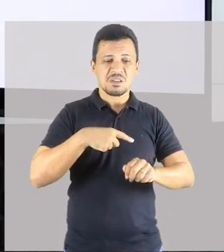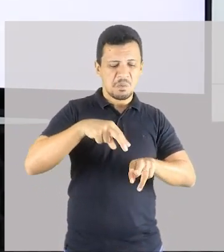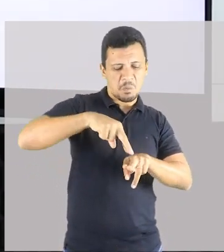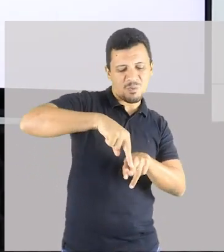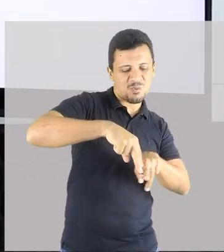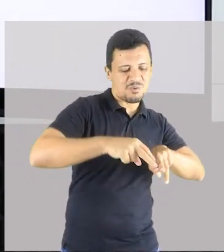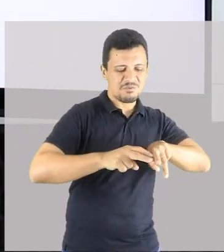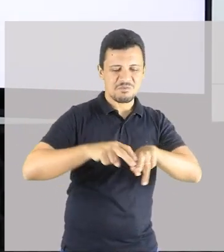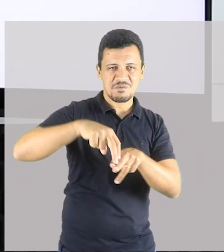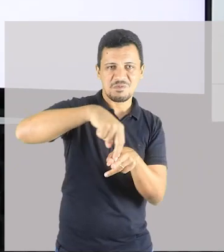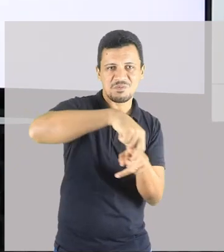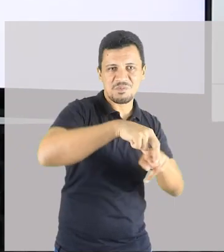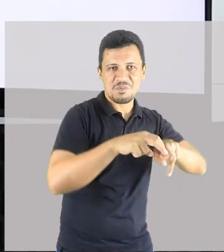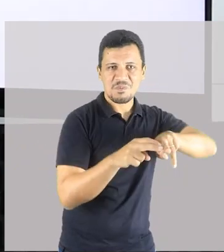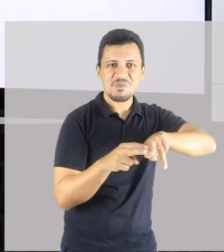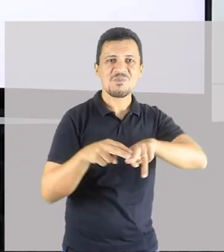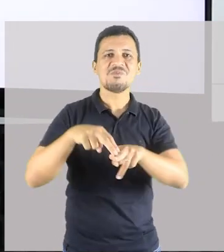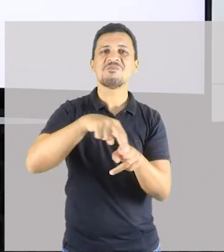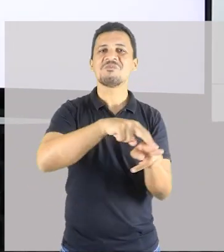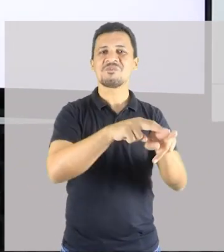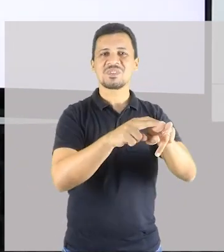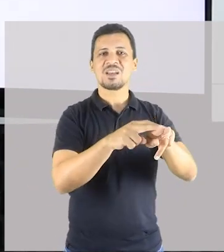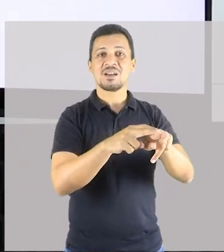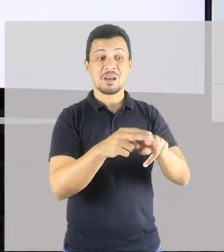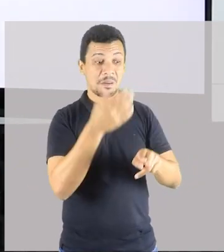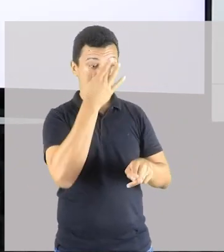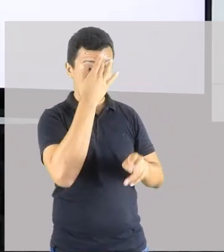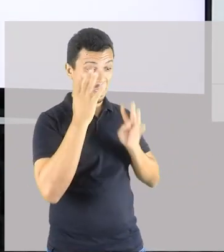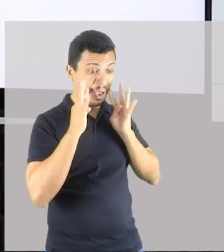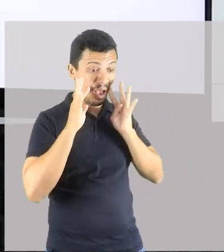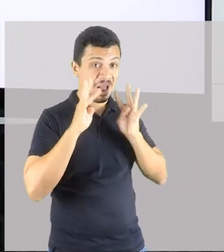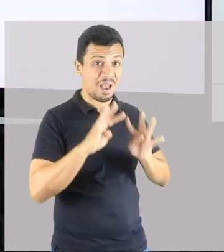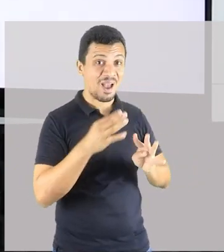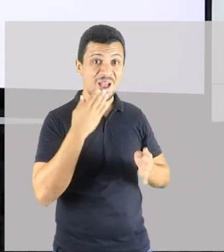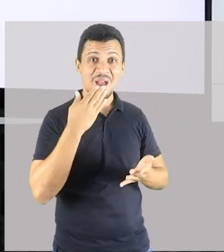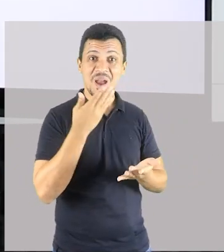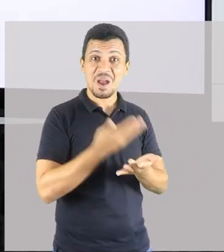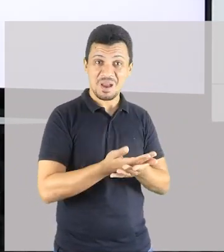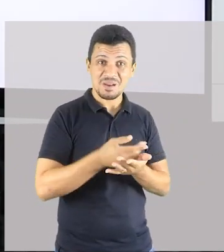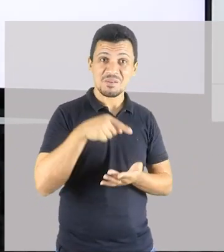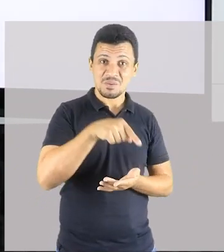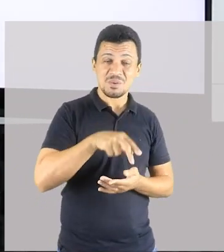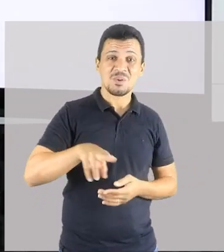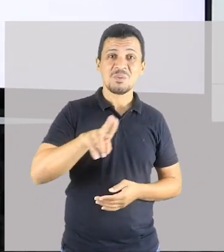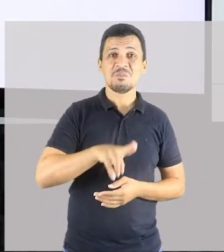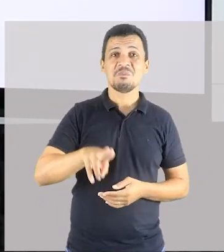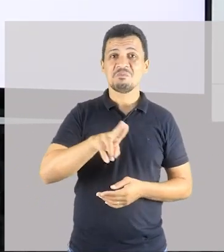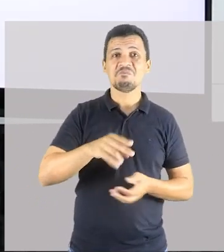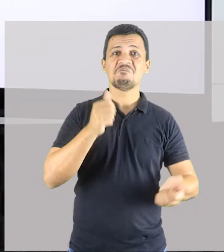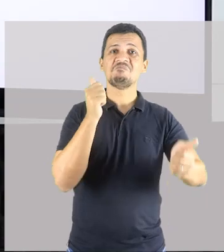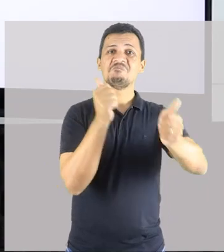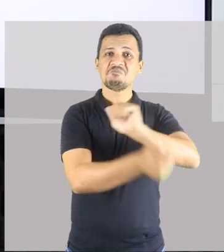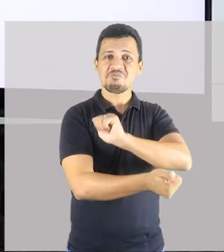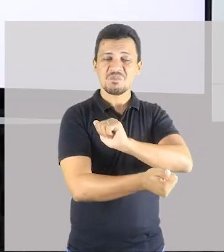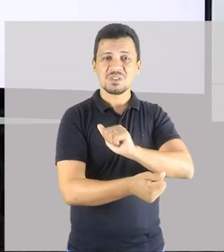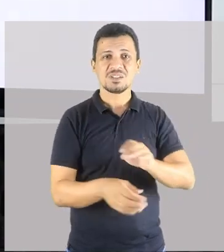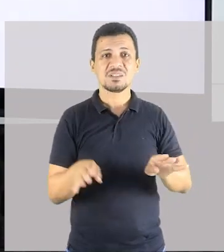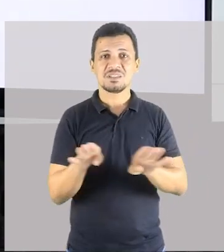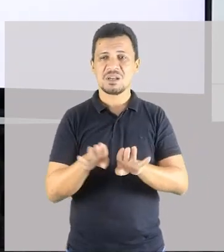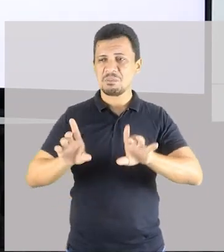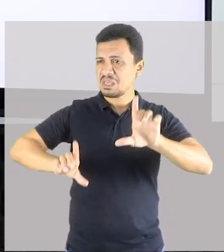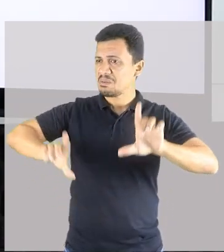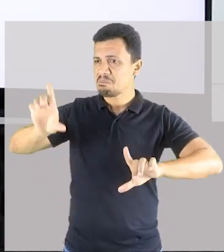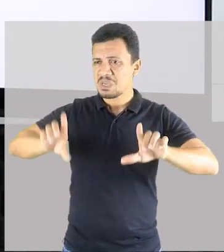fossem mais radicais. Isso atraiu mais público para essa modalidade, atraiu também a mídia,